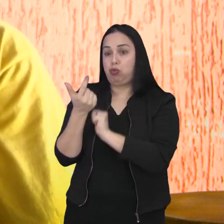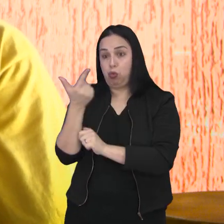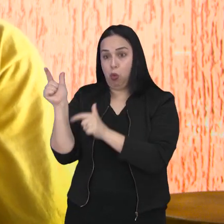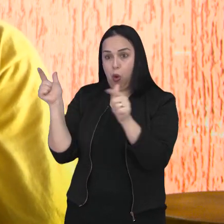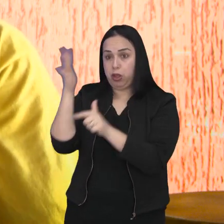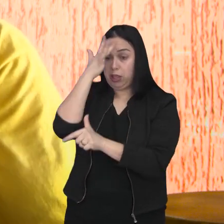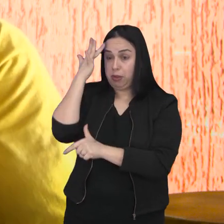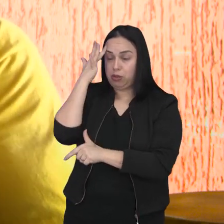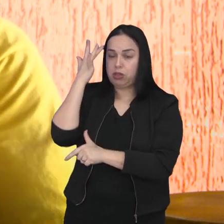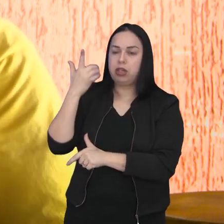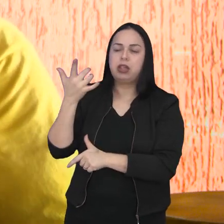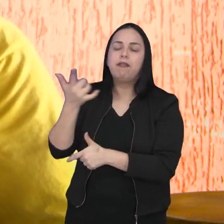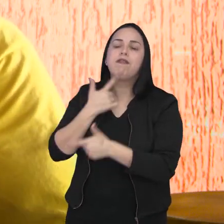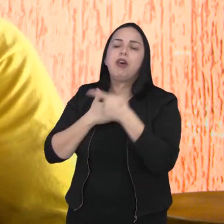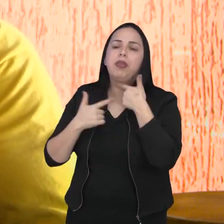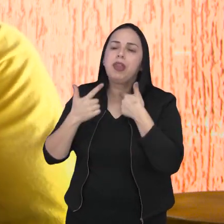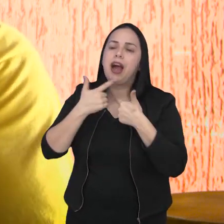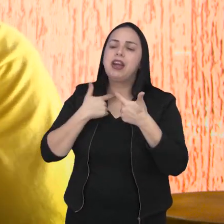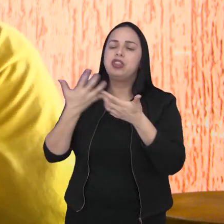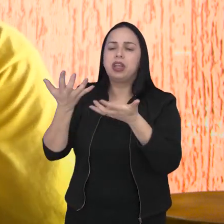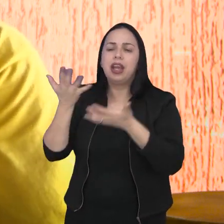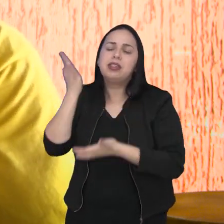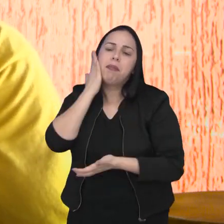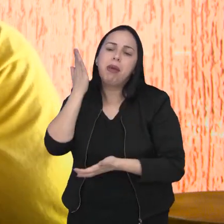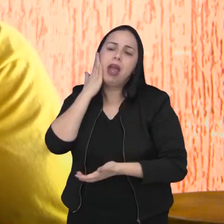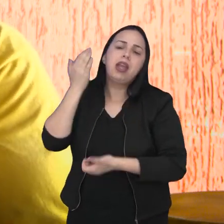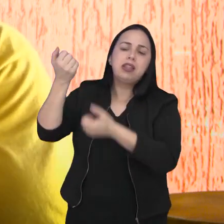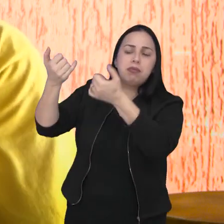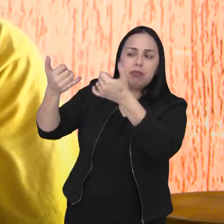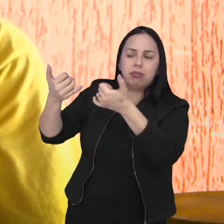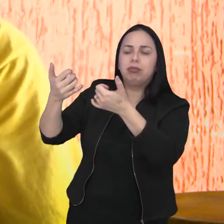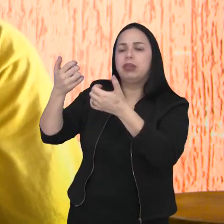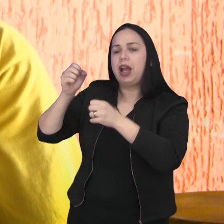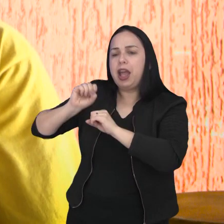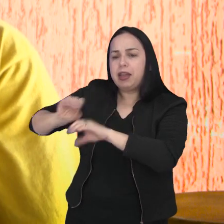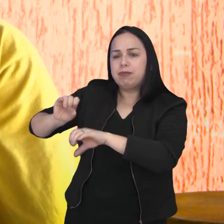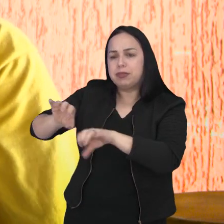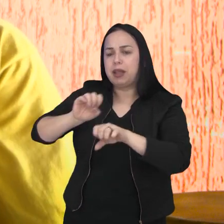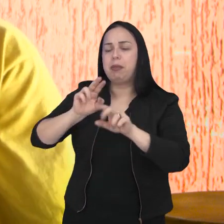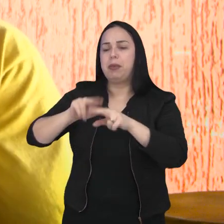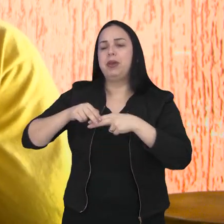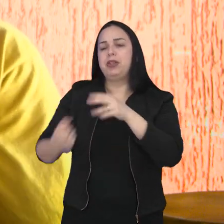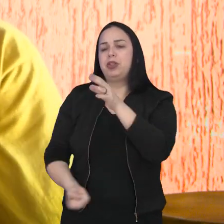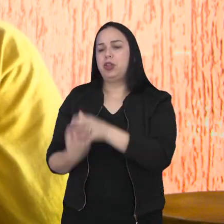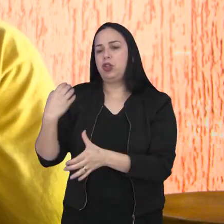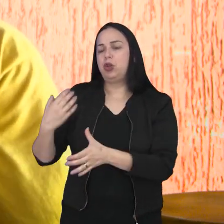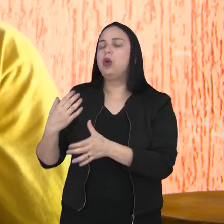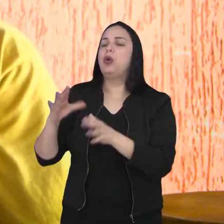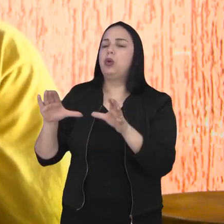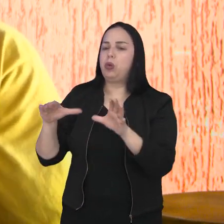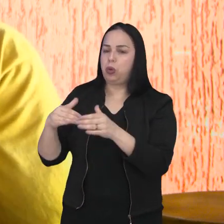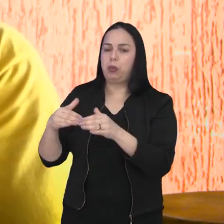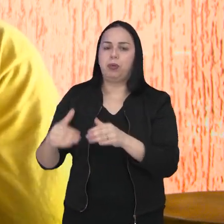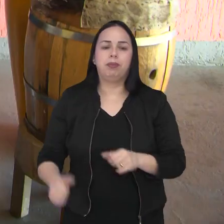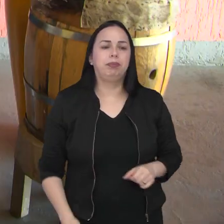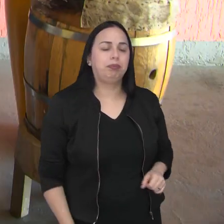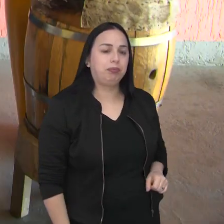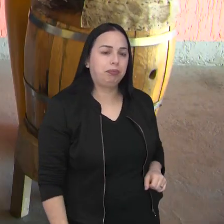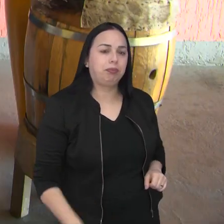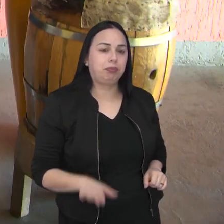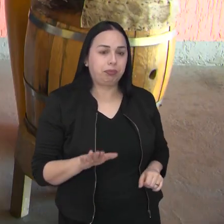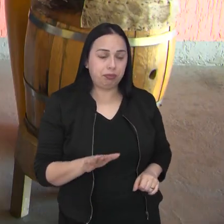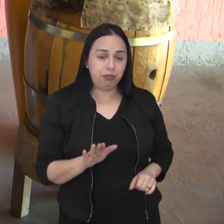algumas pessoas que tinham aquele interesse de saber mais sobre o jongo, de aprender o jongo, foi que nós montamos o grupo de jongo Mistura da